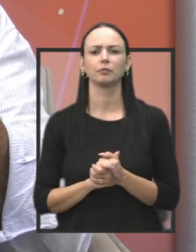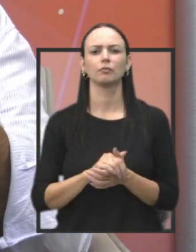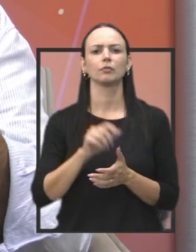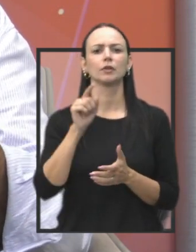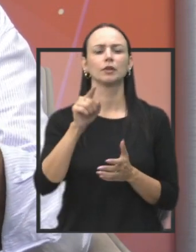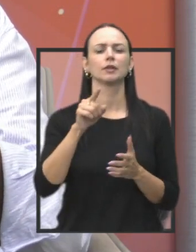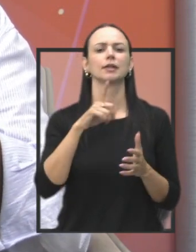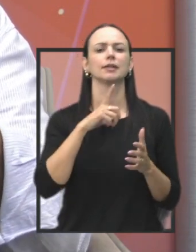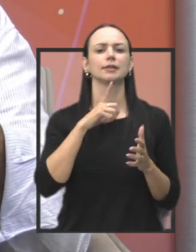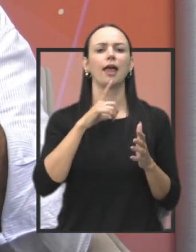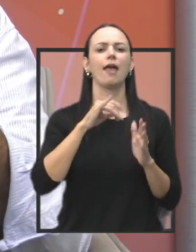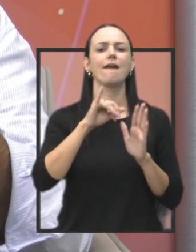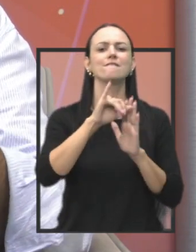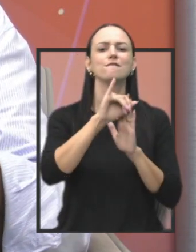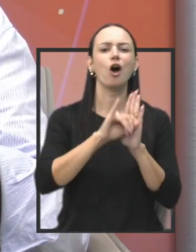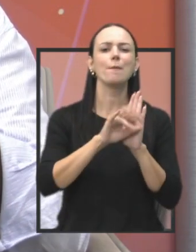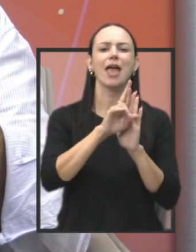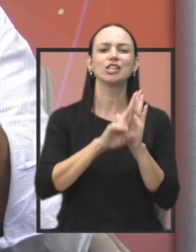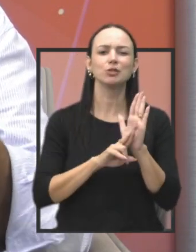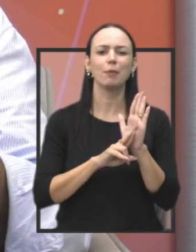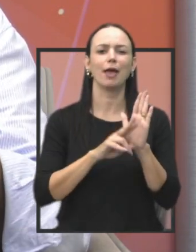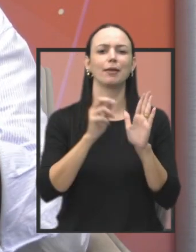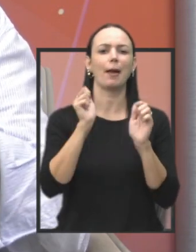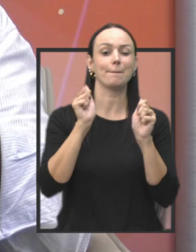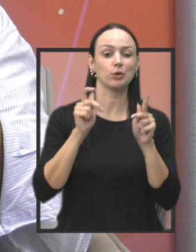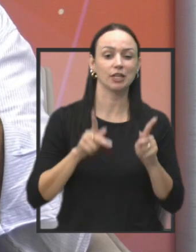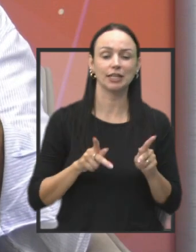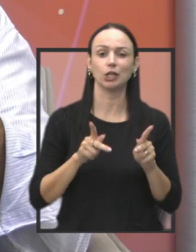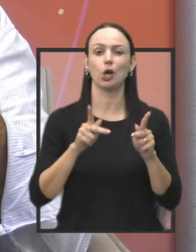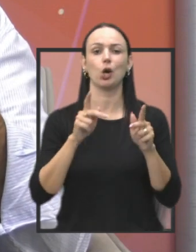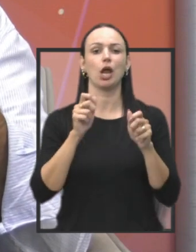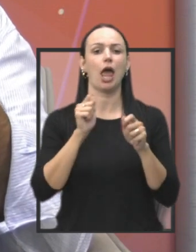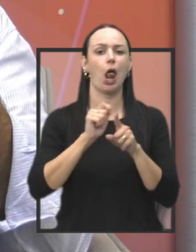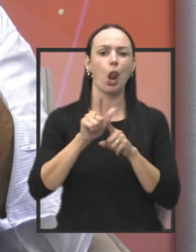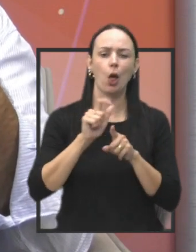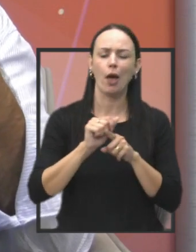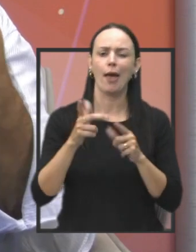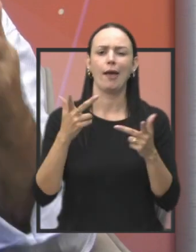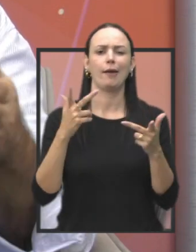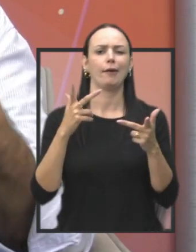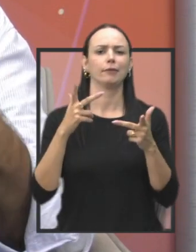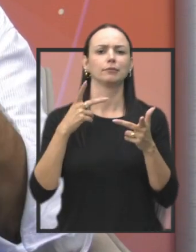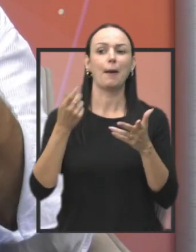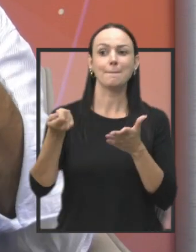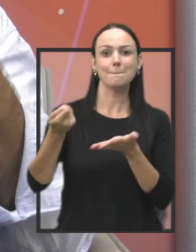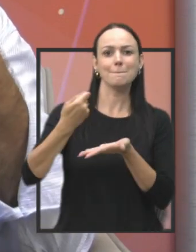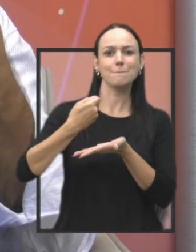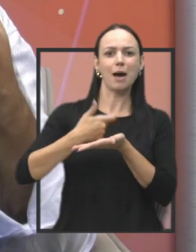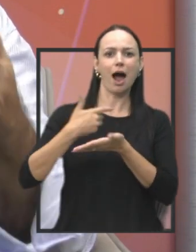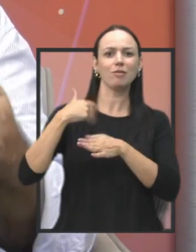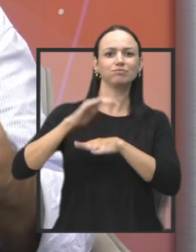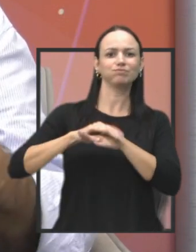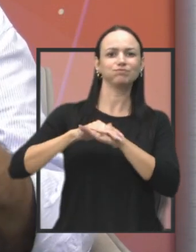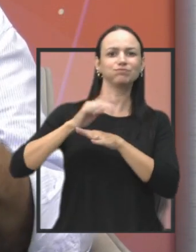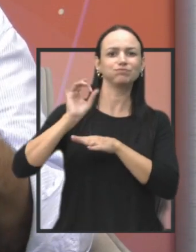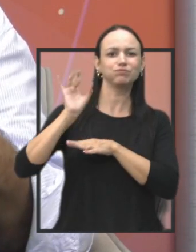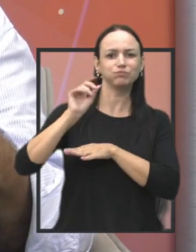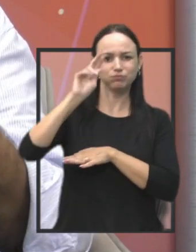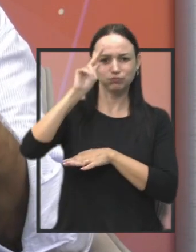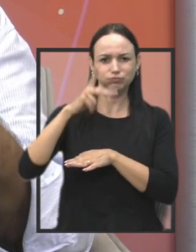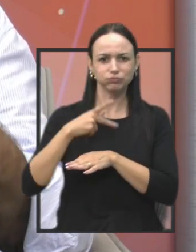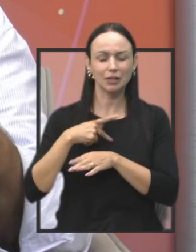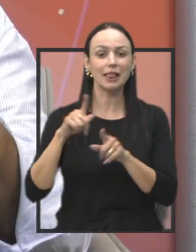rendimento, de aposentadoria, da previdência privada, de aluguel, recebimento de trabalho autônomo, pensão